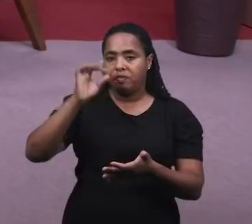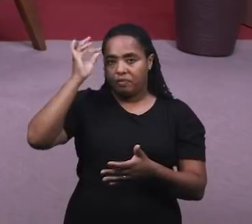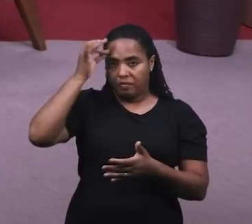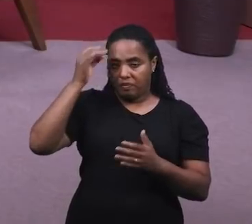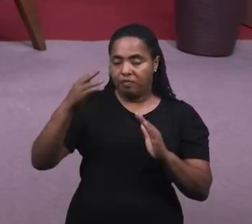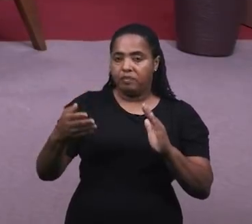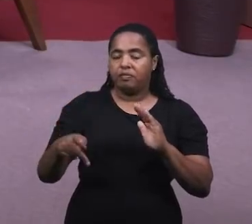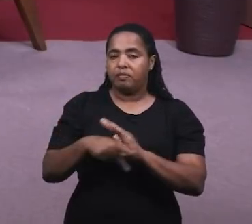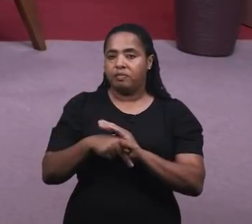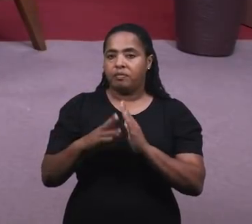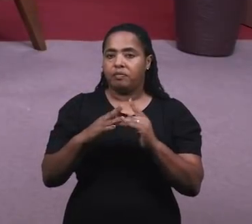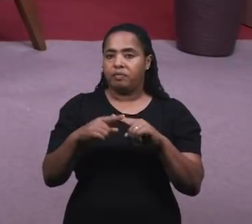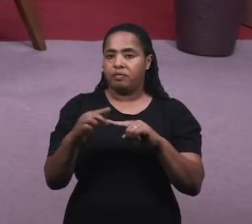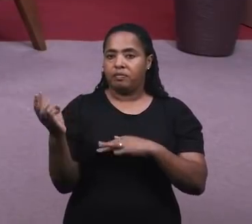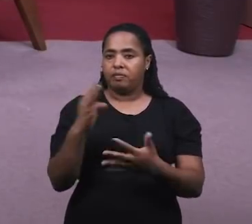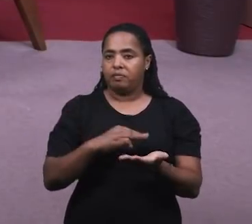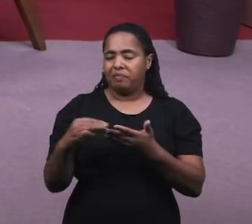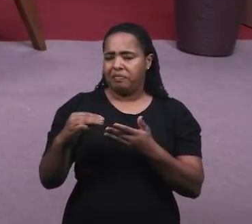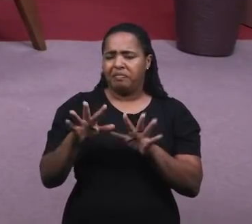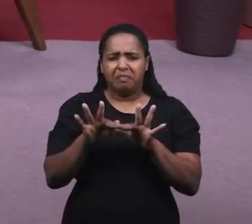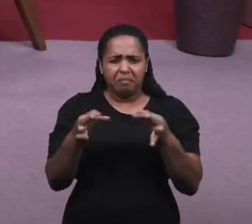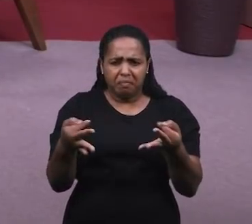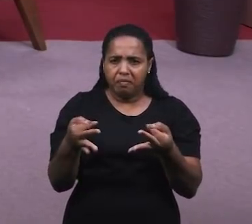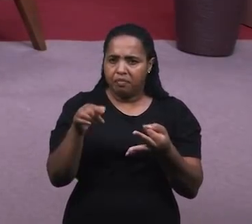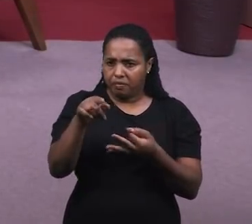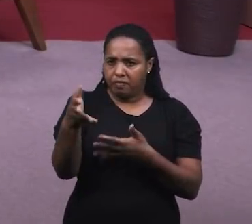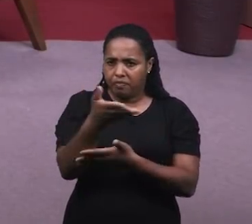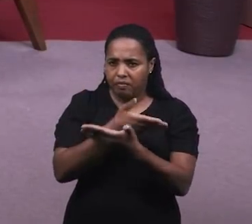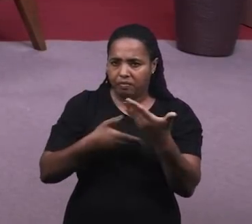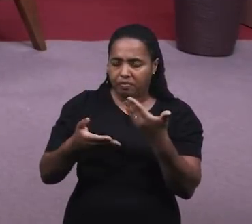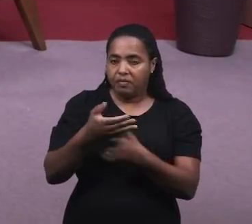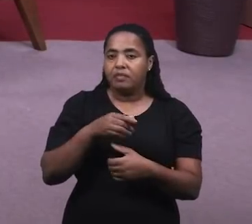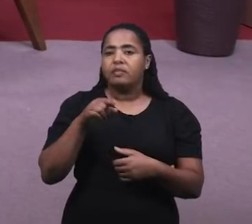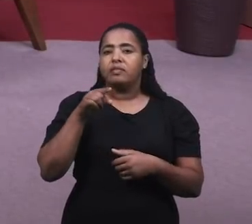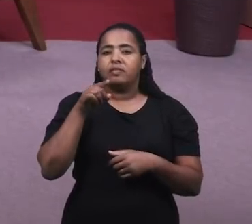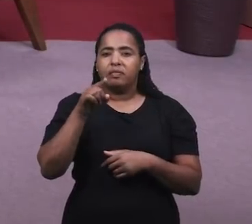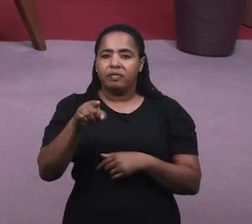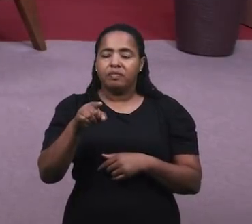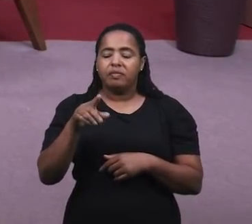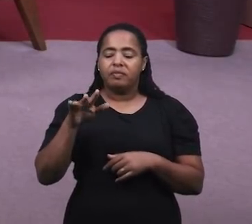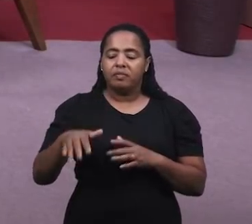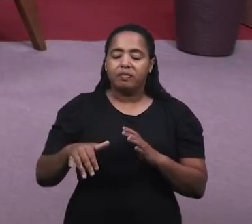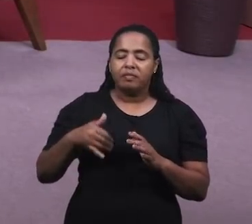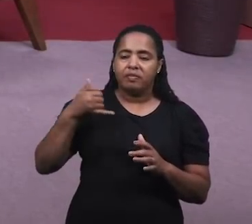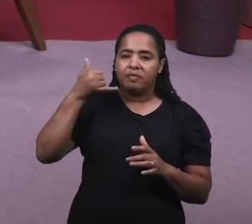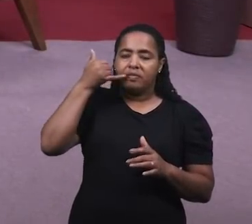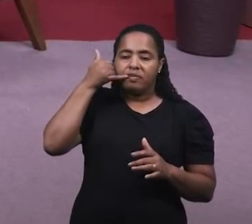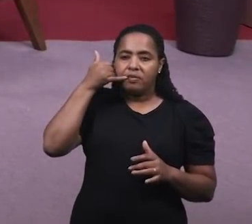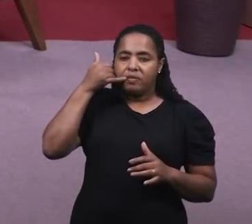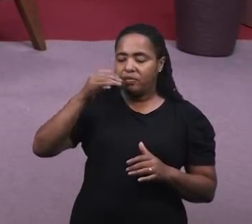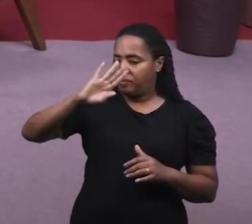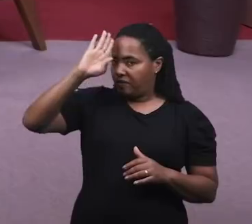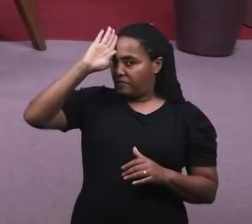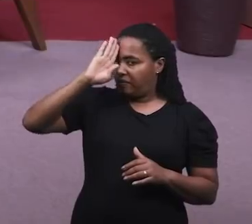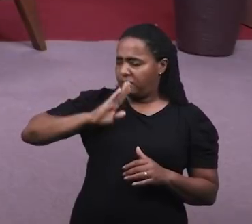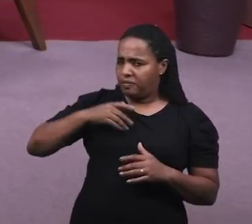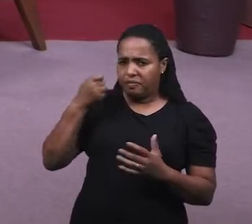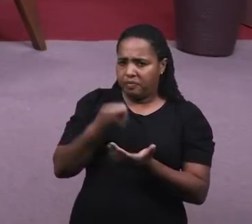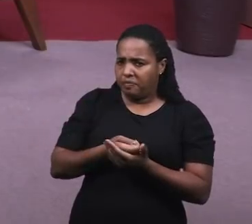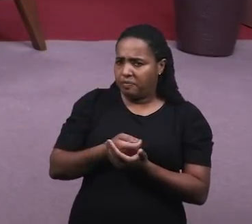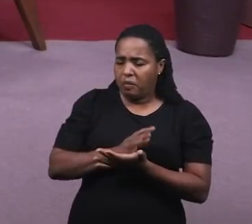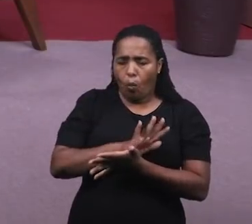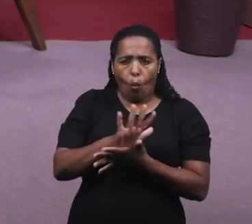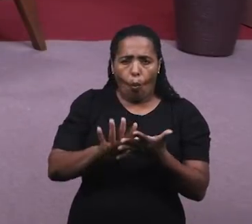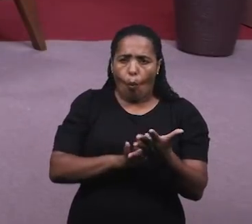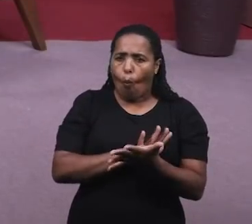Cristã Maranata. É simples você participar. Você terá apenas que fazer uma ligação que é gratuita, você não paga nada por